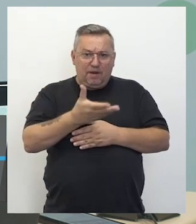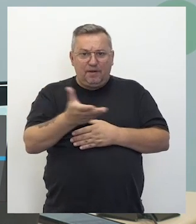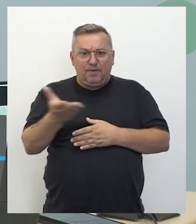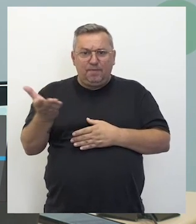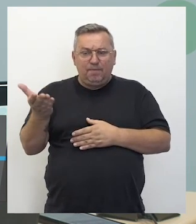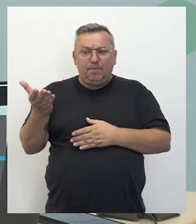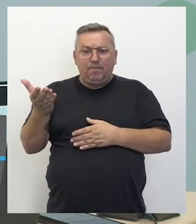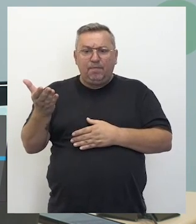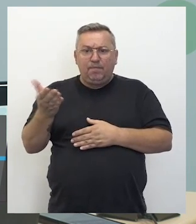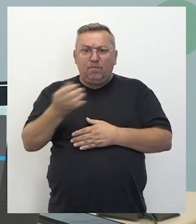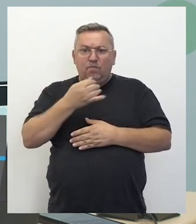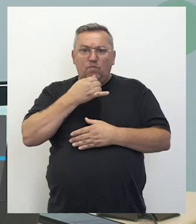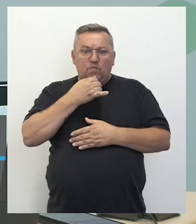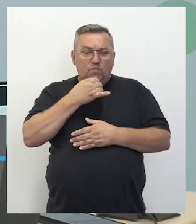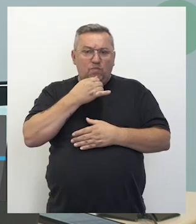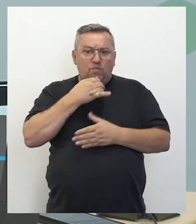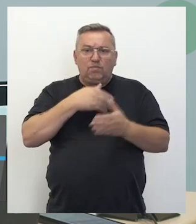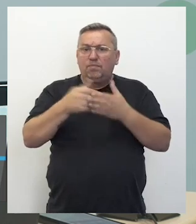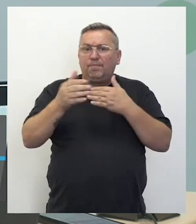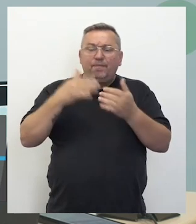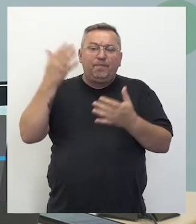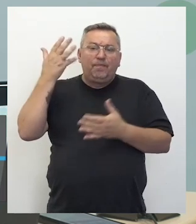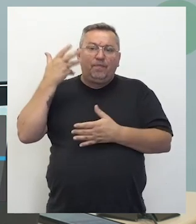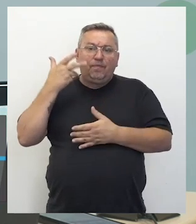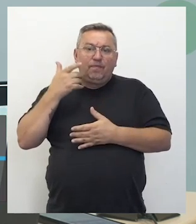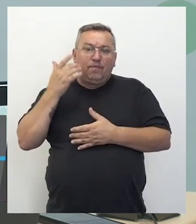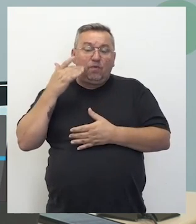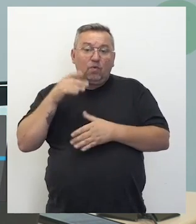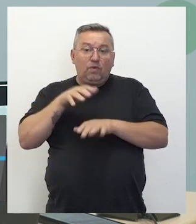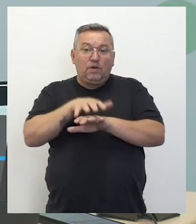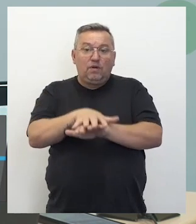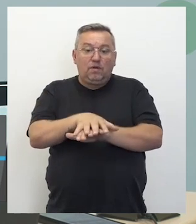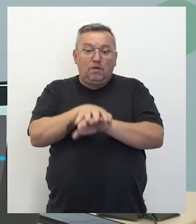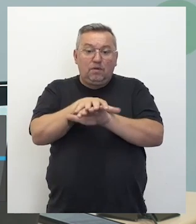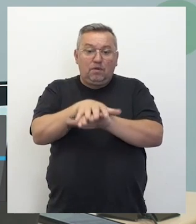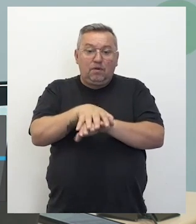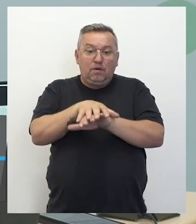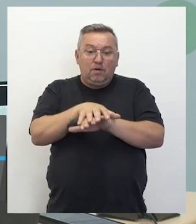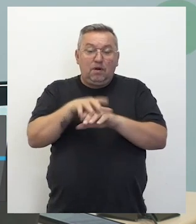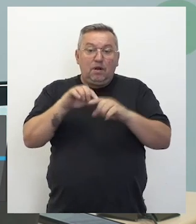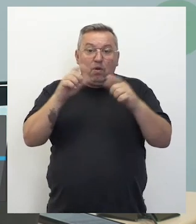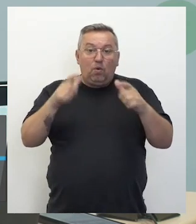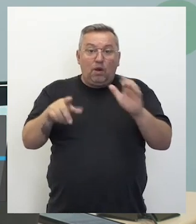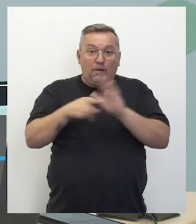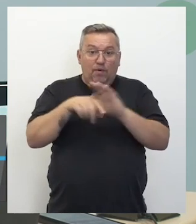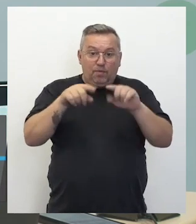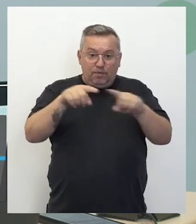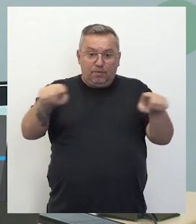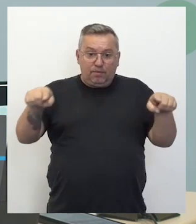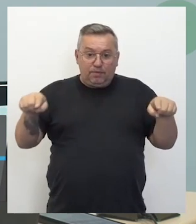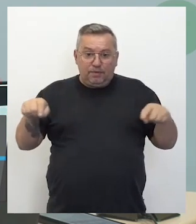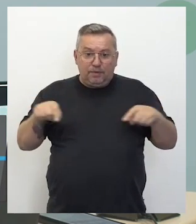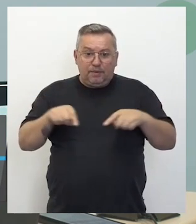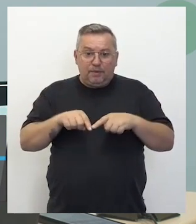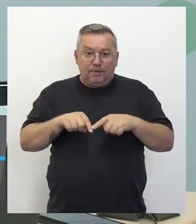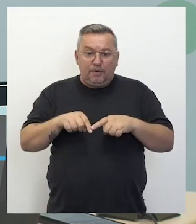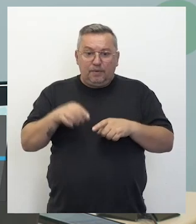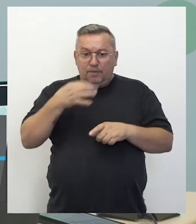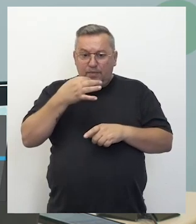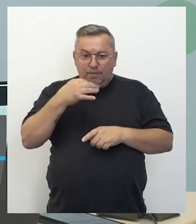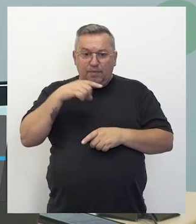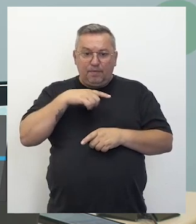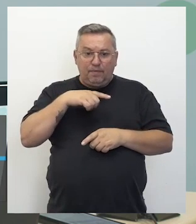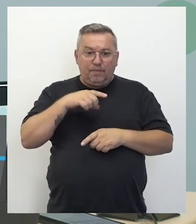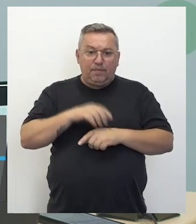né, por exemplo, qualquer animal, eu não sei se é o caso da tartaruga, mas o animal que ele é territorialista, né? No caso da tartaruga eu acho que não, acho que eles até se